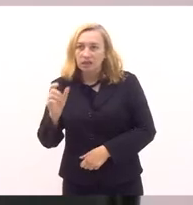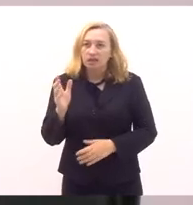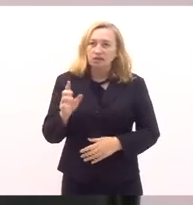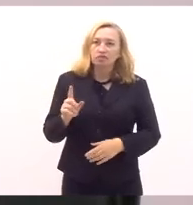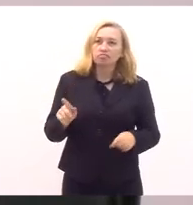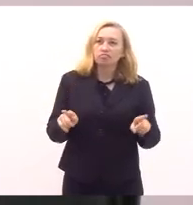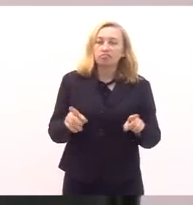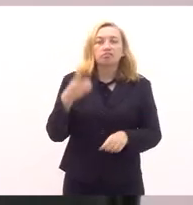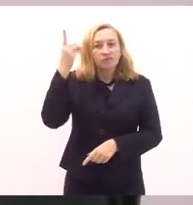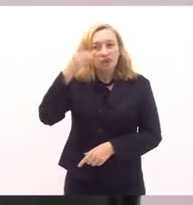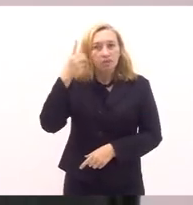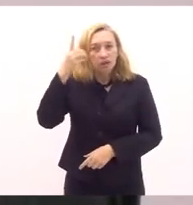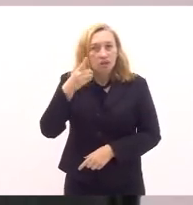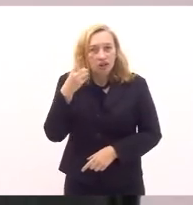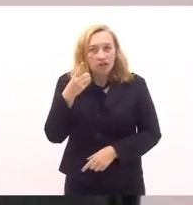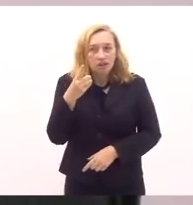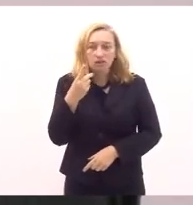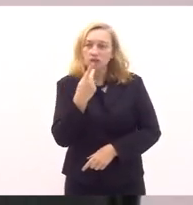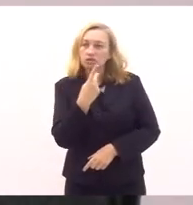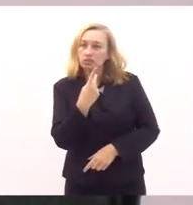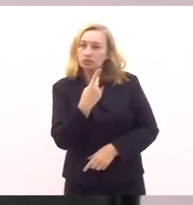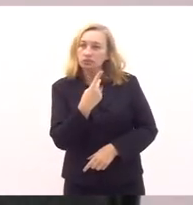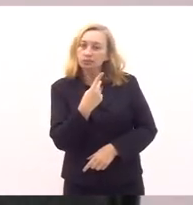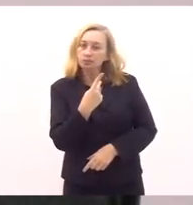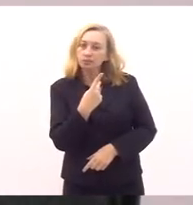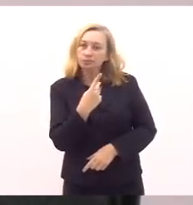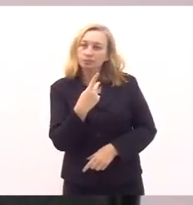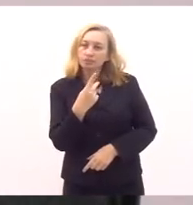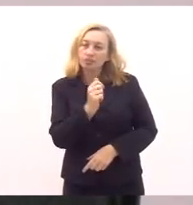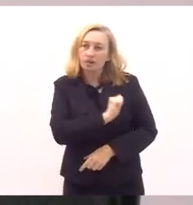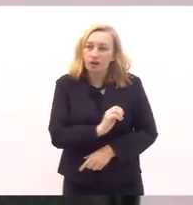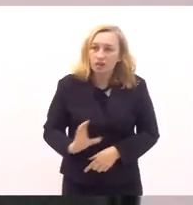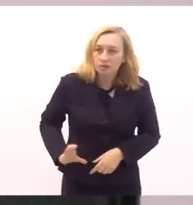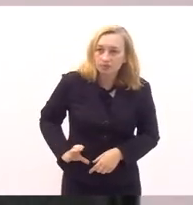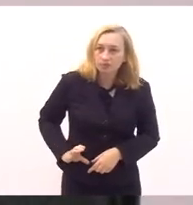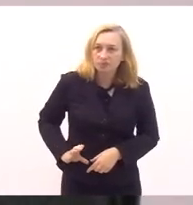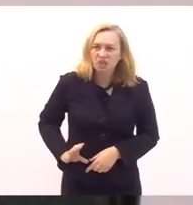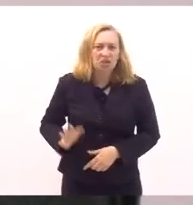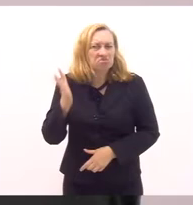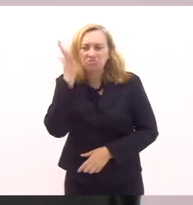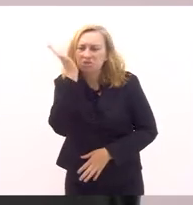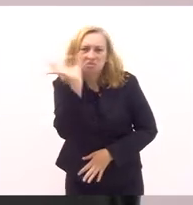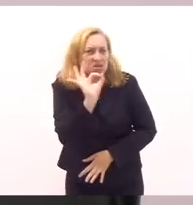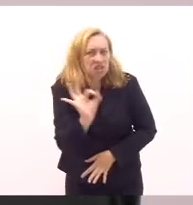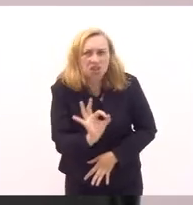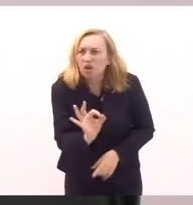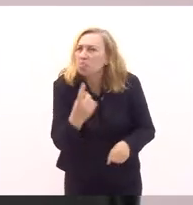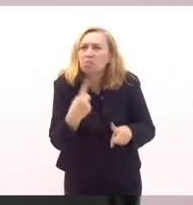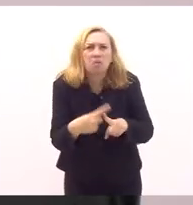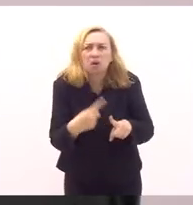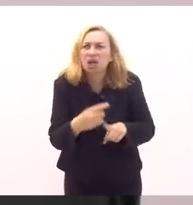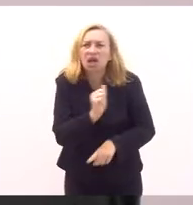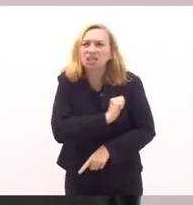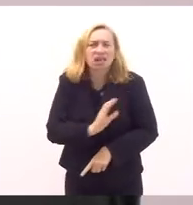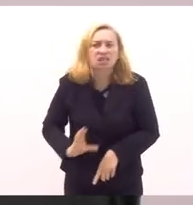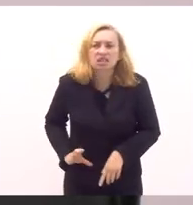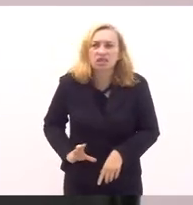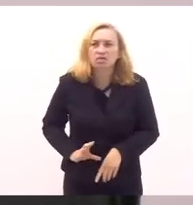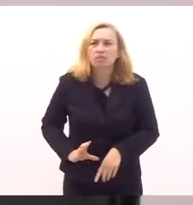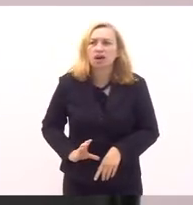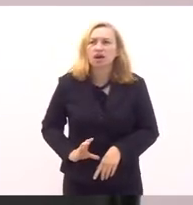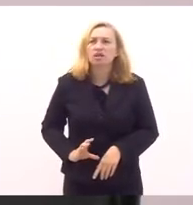o deputada, contou a presença do André Siciliano, que eu não entendi por que o André Siciliano